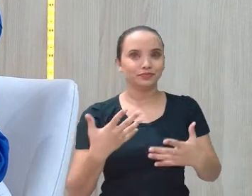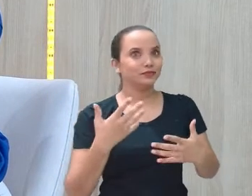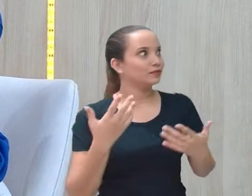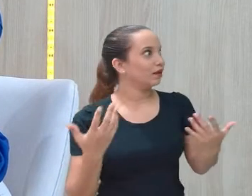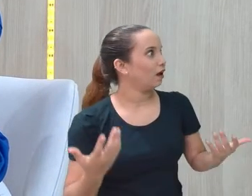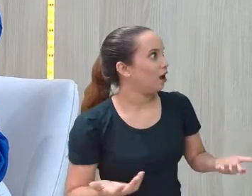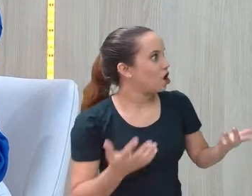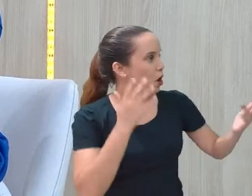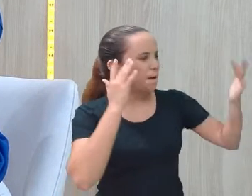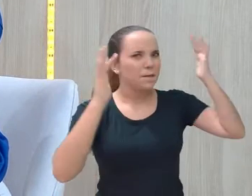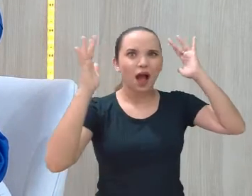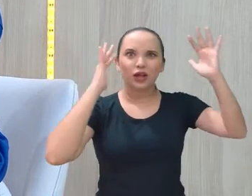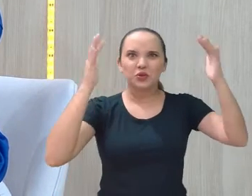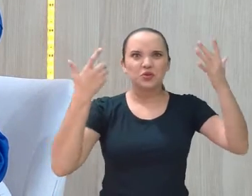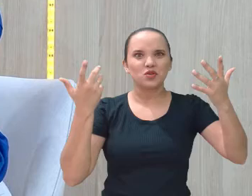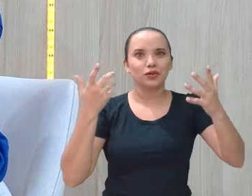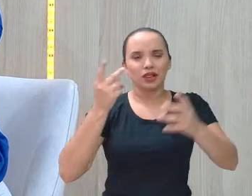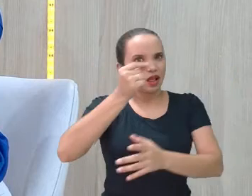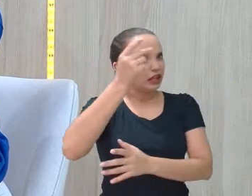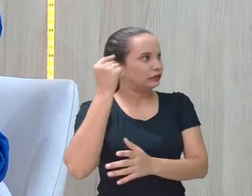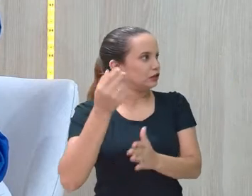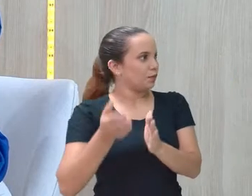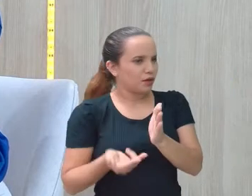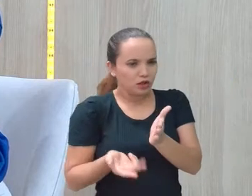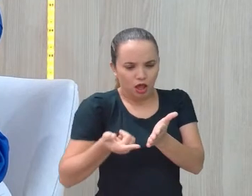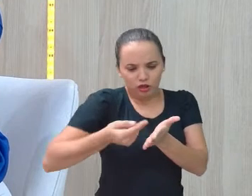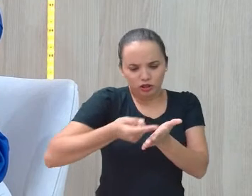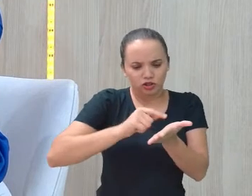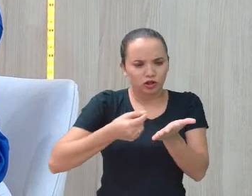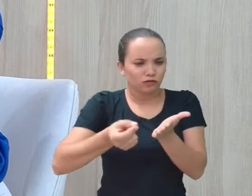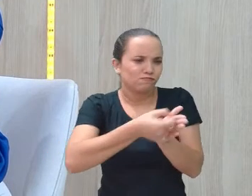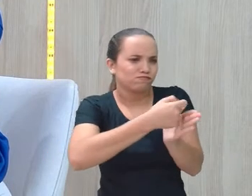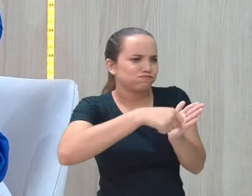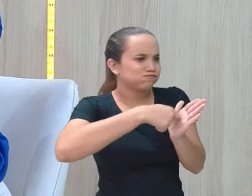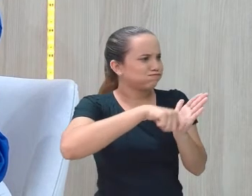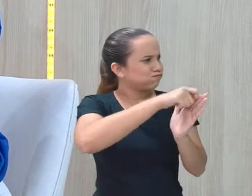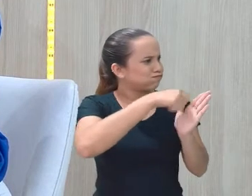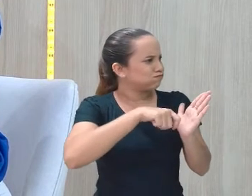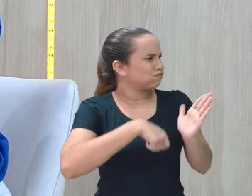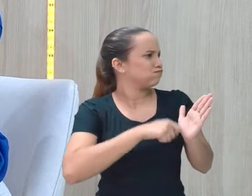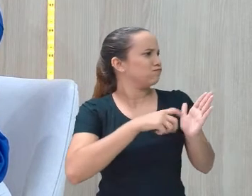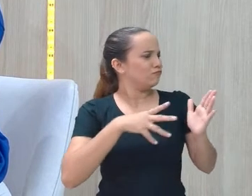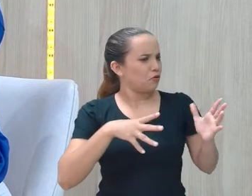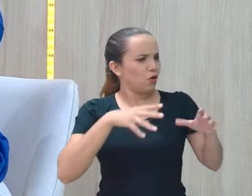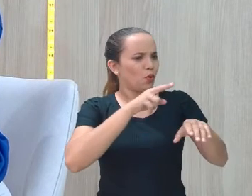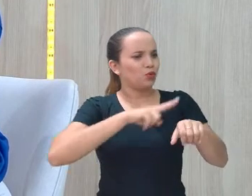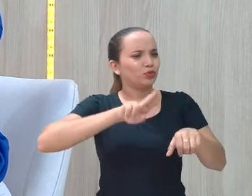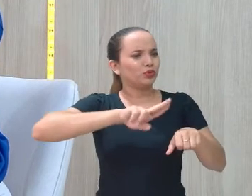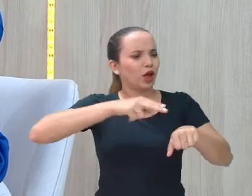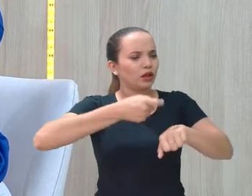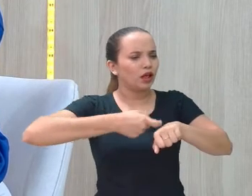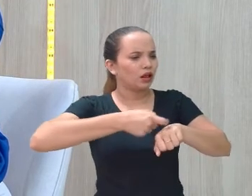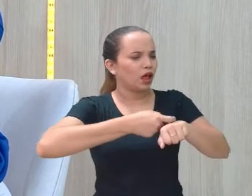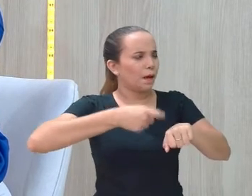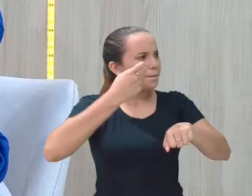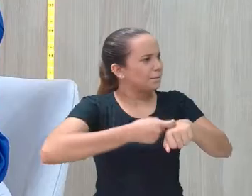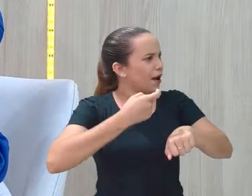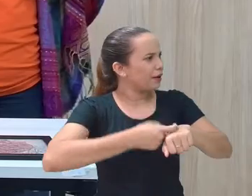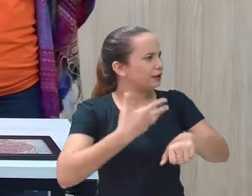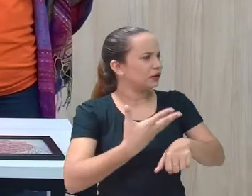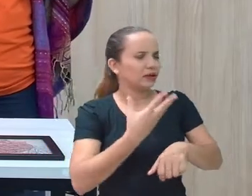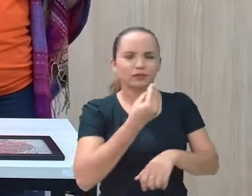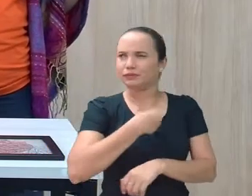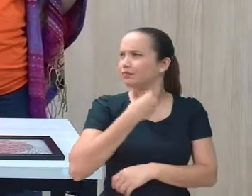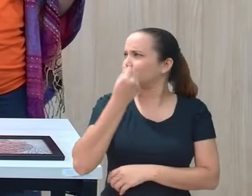imagina aquelas inscrições nas pedras aqui em... esqueci o nome também, meu Deus, a professora